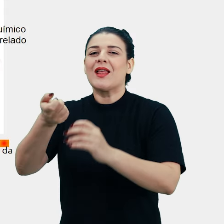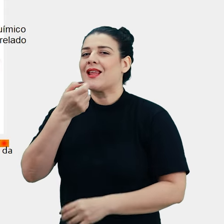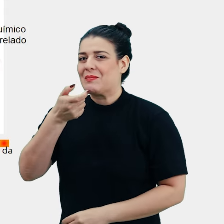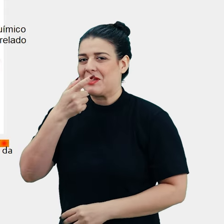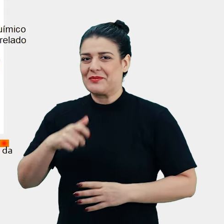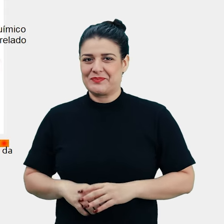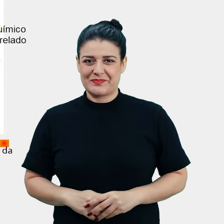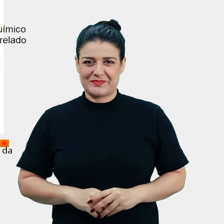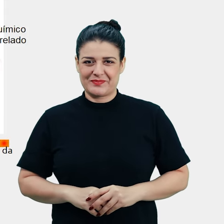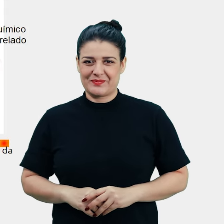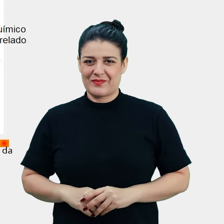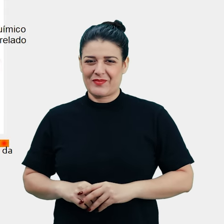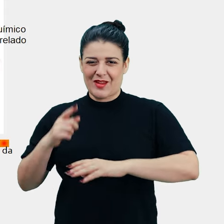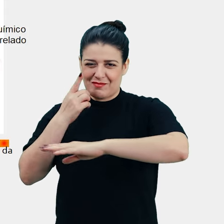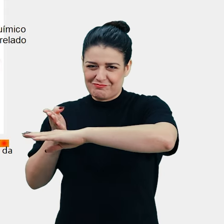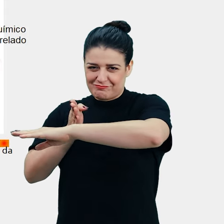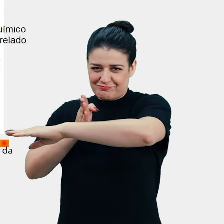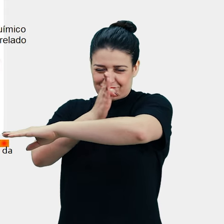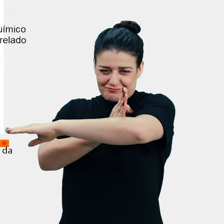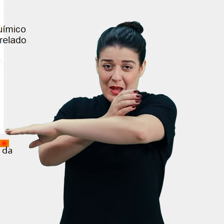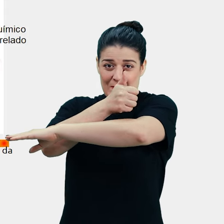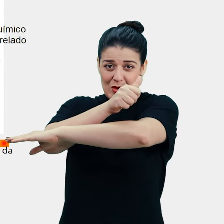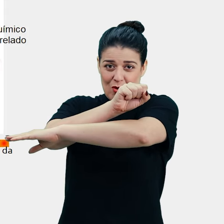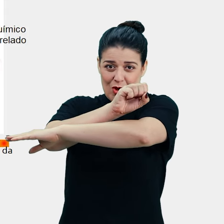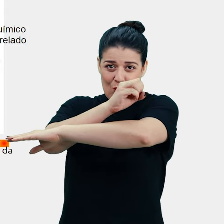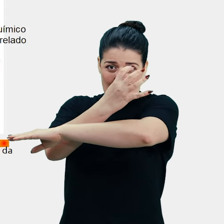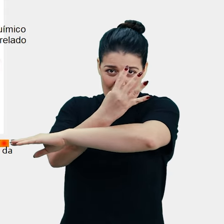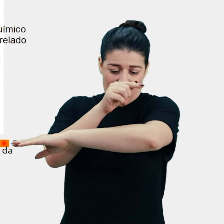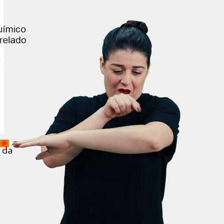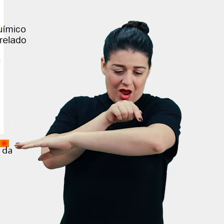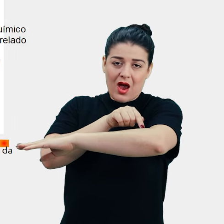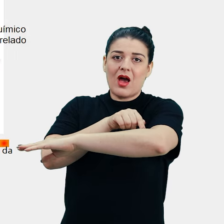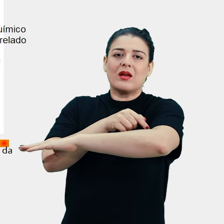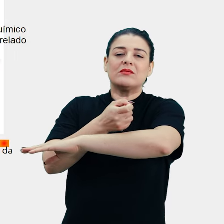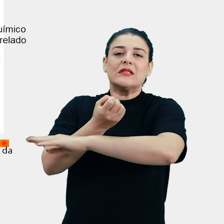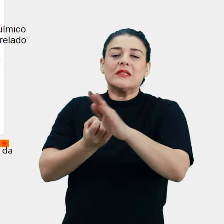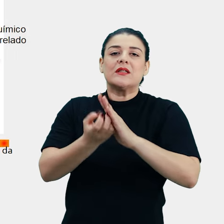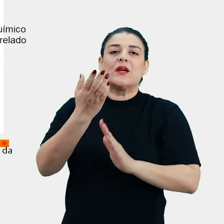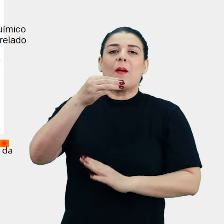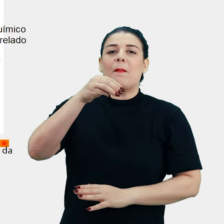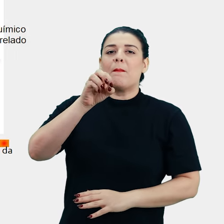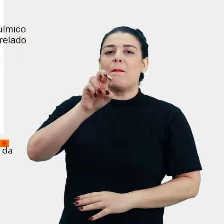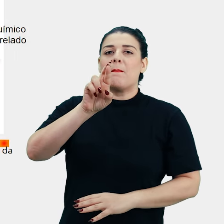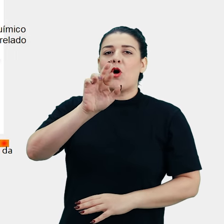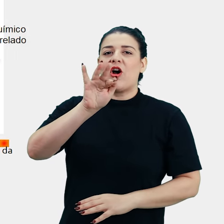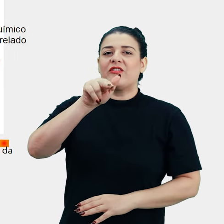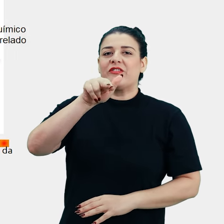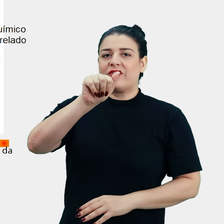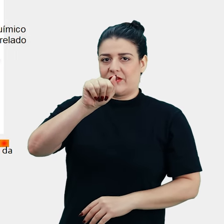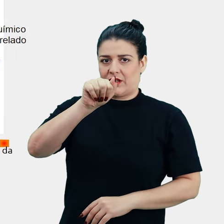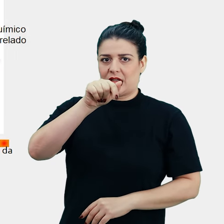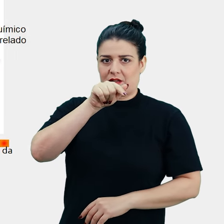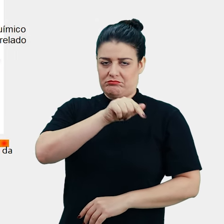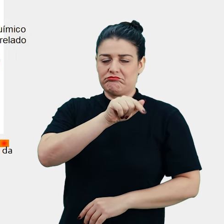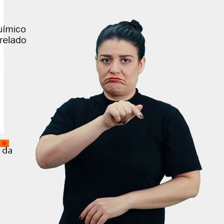trago o primeiro exemplo, lá de 1804, que foi quando a morfina foi extraída dessa planta para ver